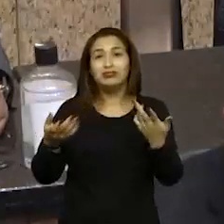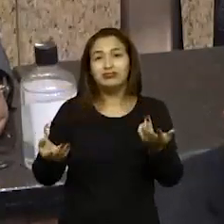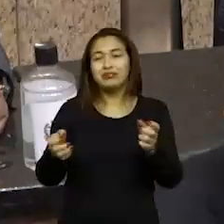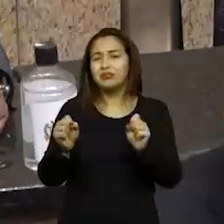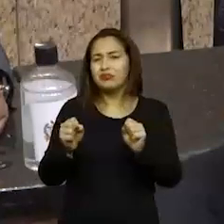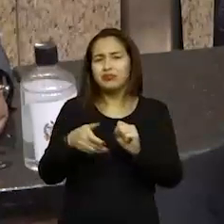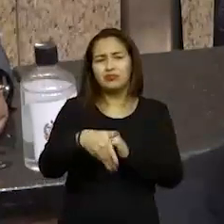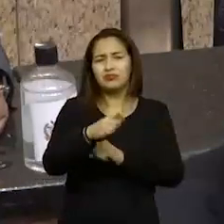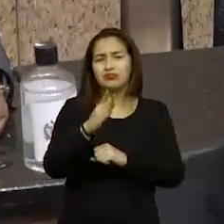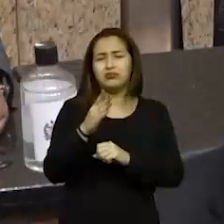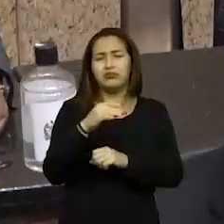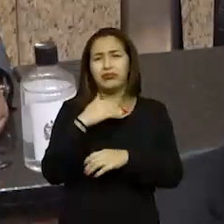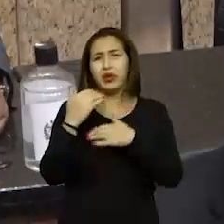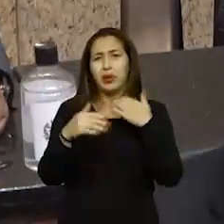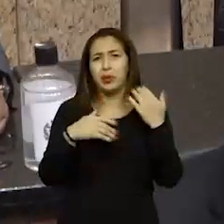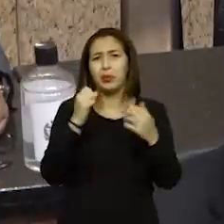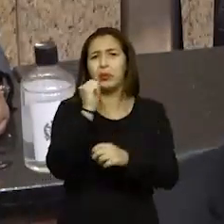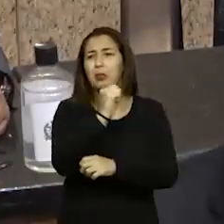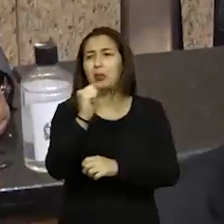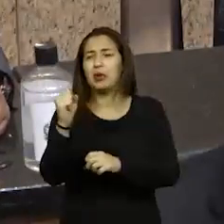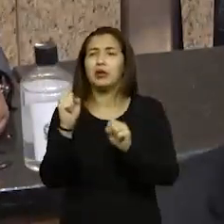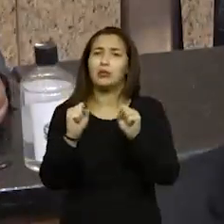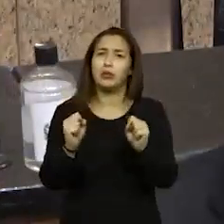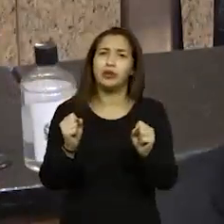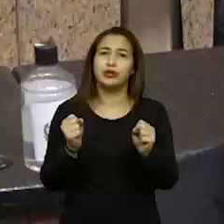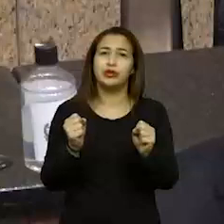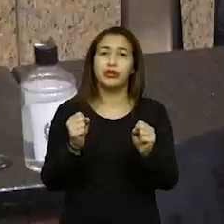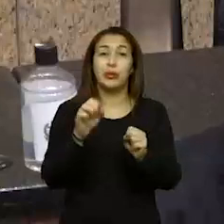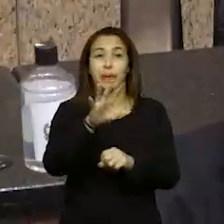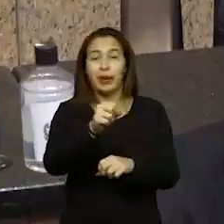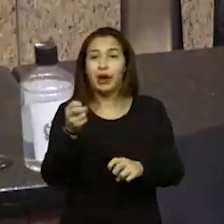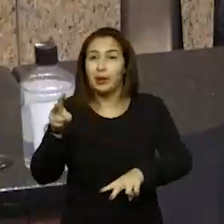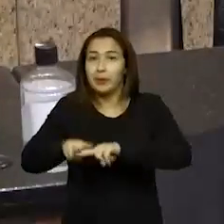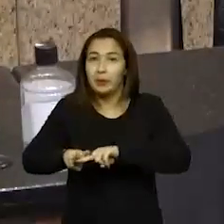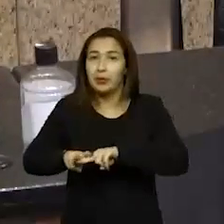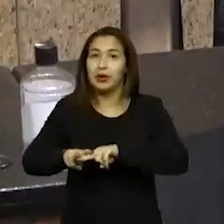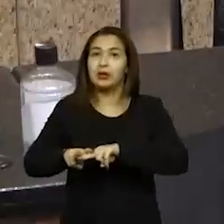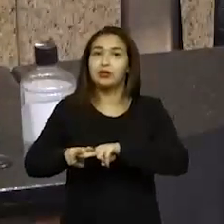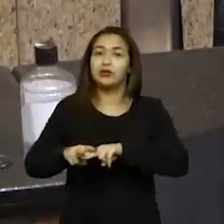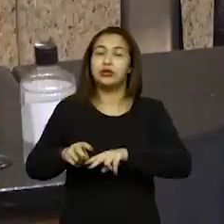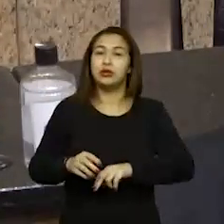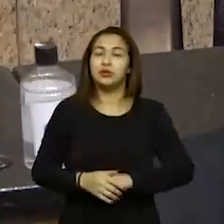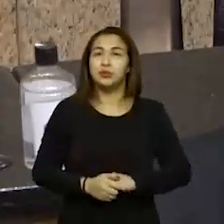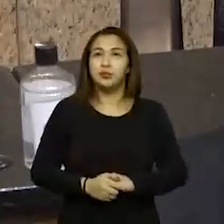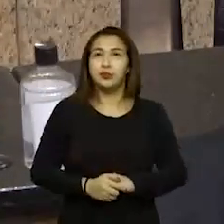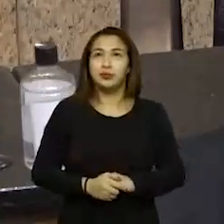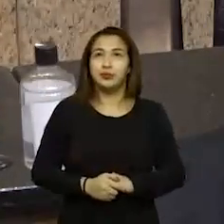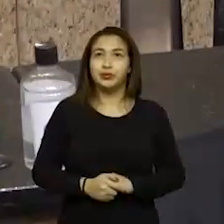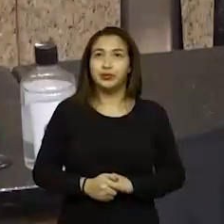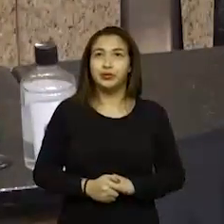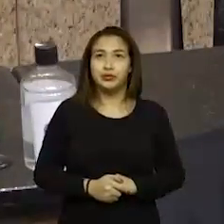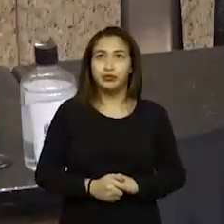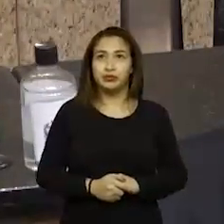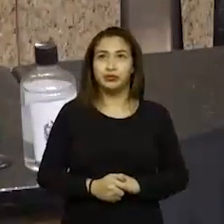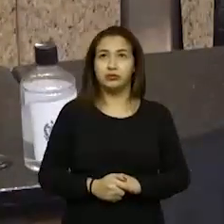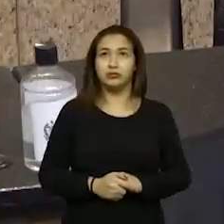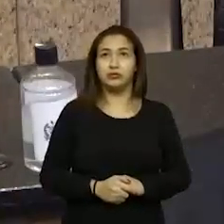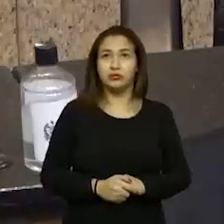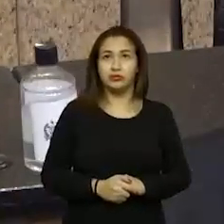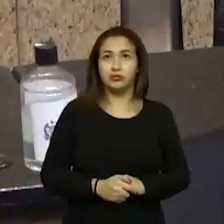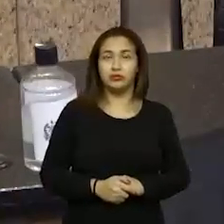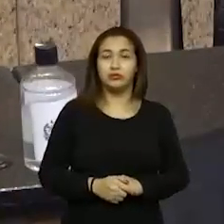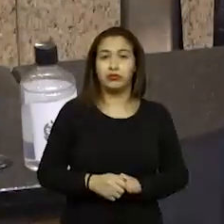tranquilamente. Isso, quando você pega um criminoso, coloca ele na rua, é uma autorização. 30 segundos, deputado.